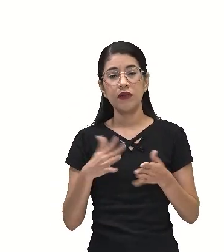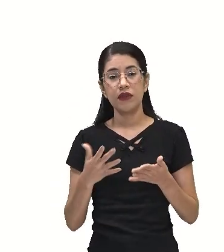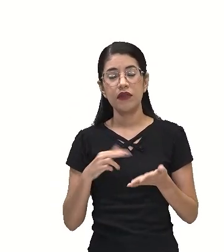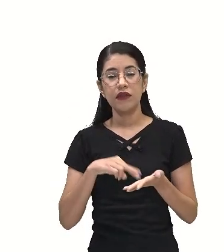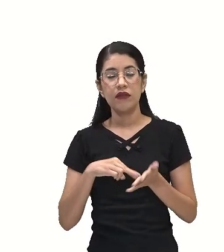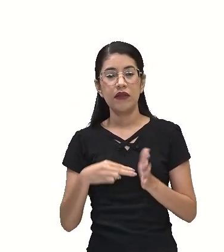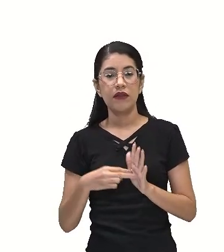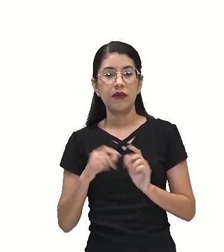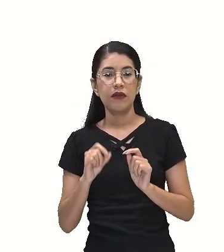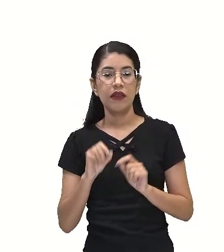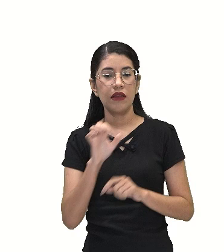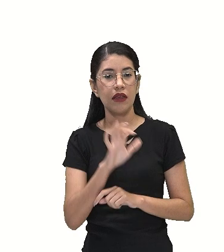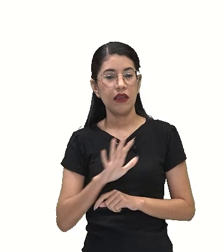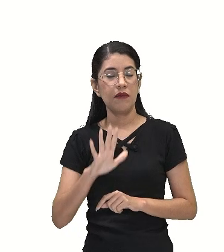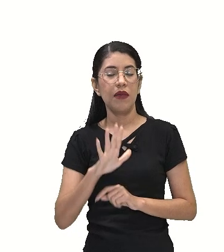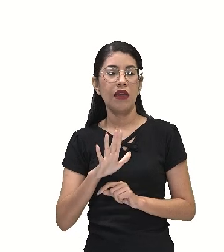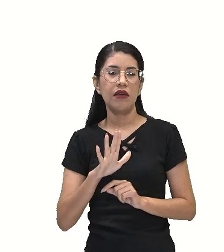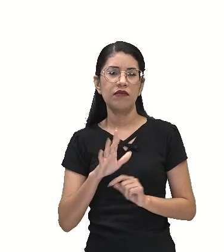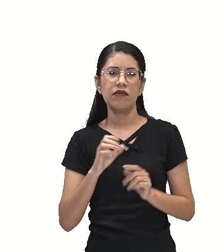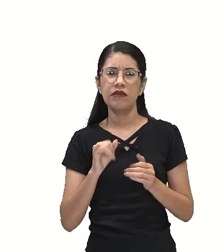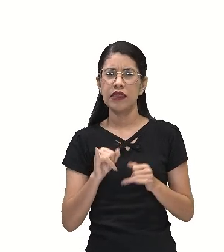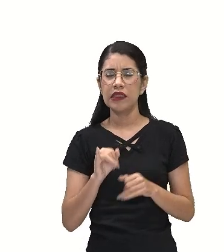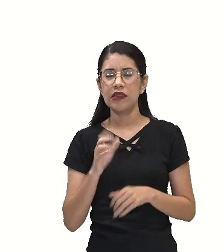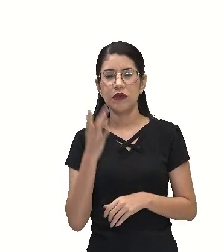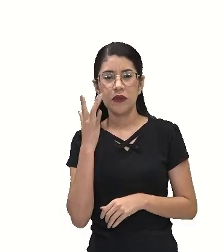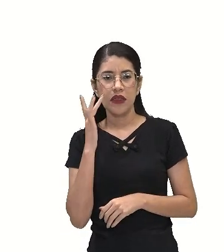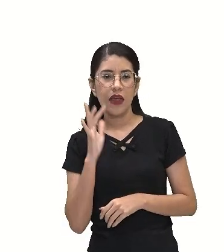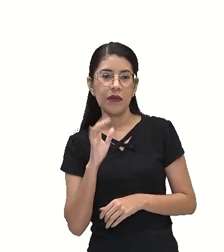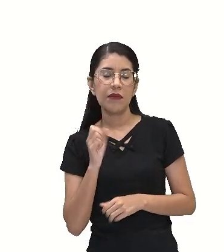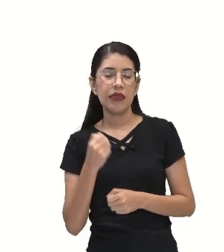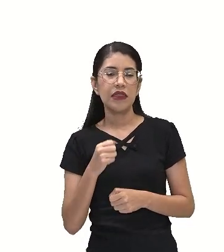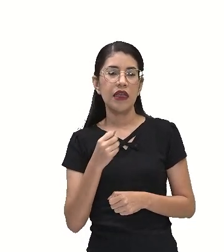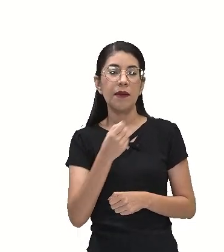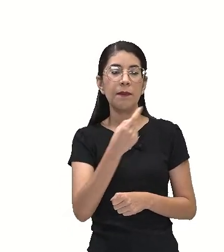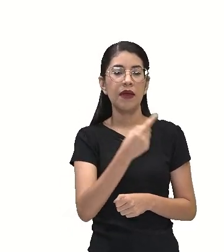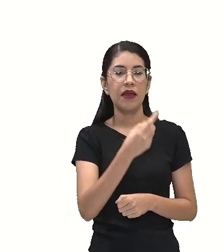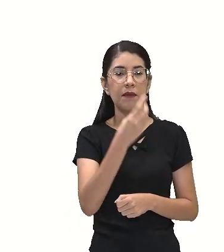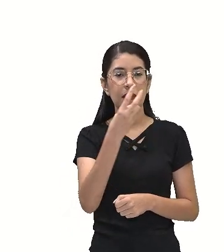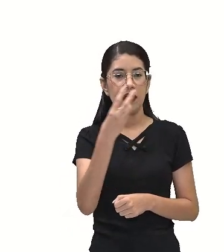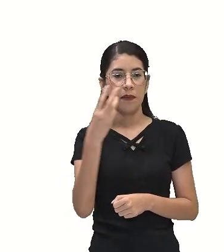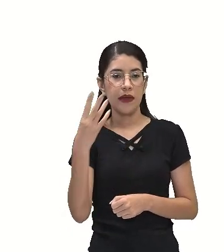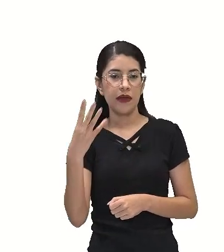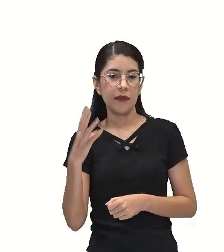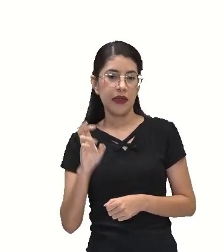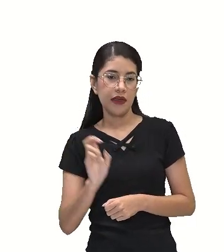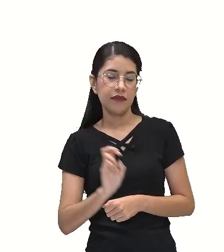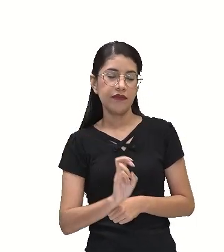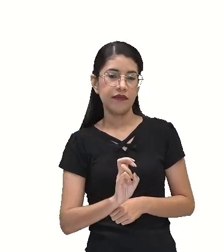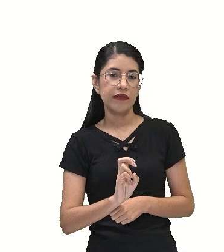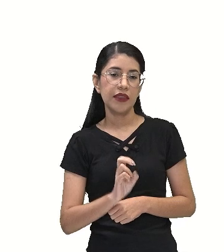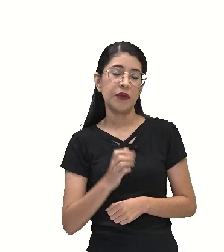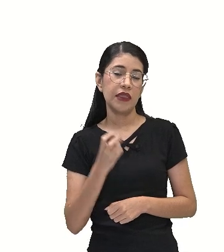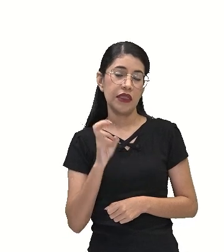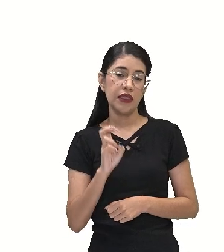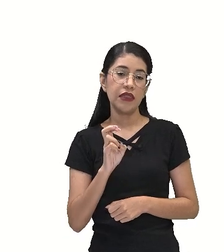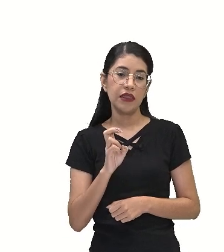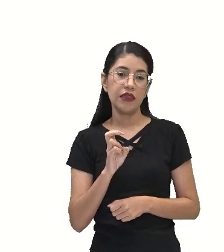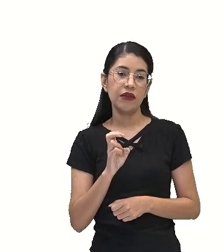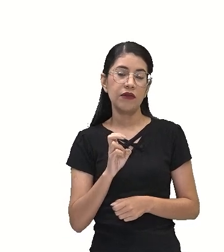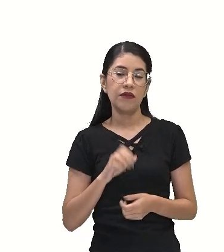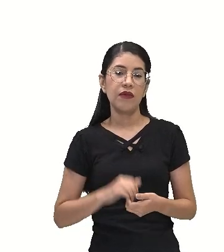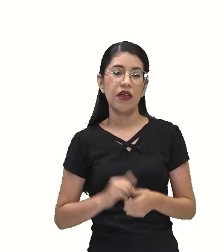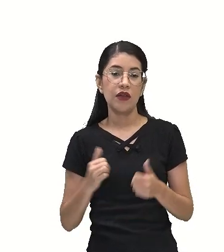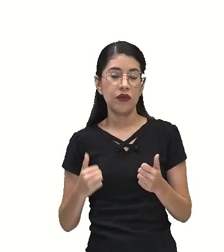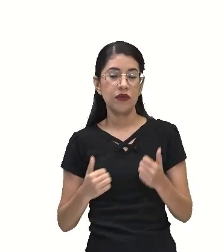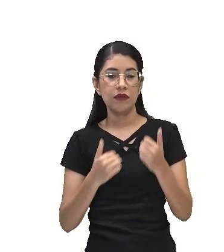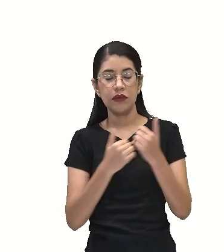figura, então eu posso até conferir se eu não souber. Então, eu sei que aqui são 5 lados.